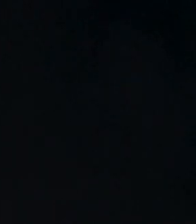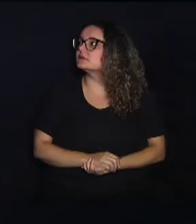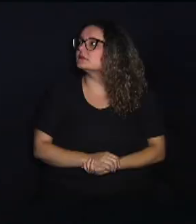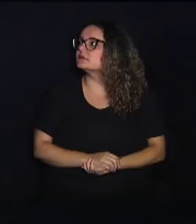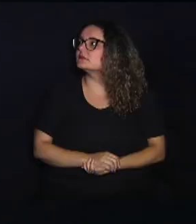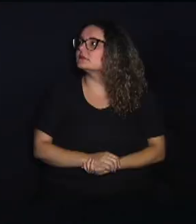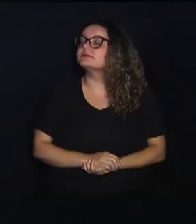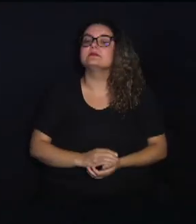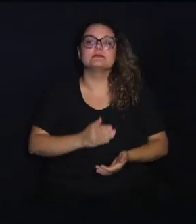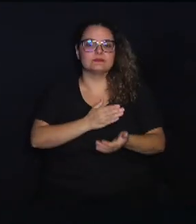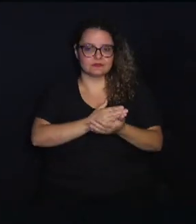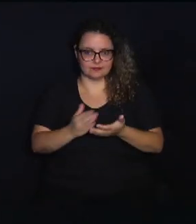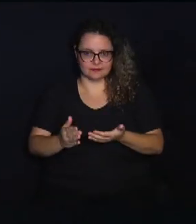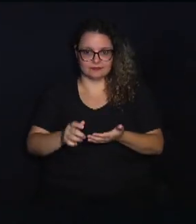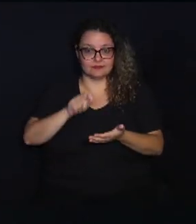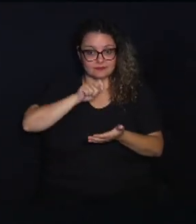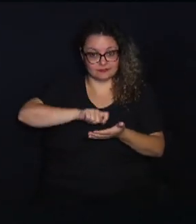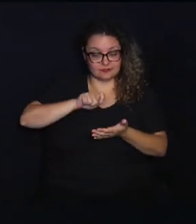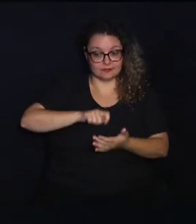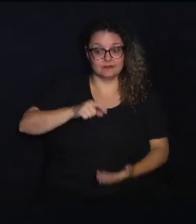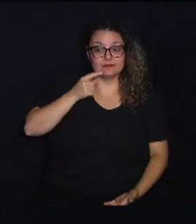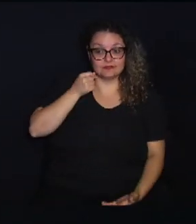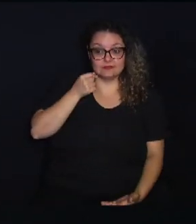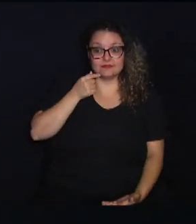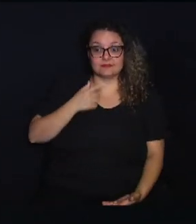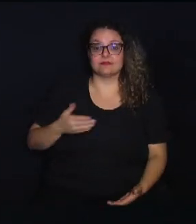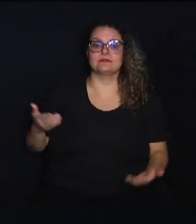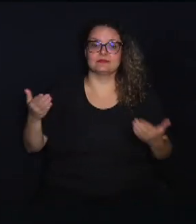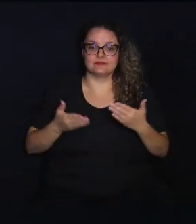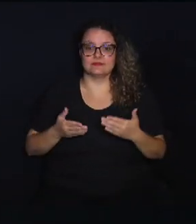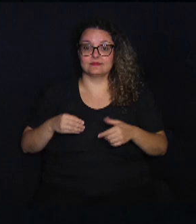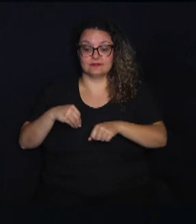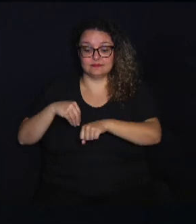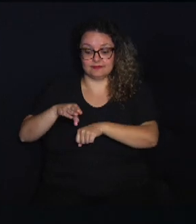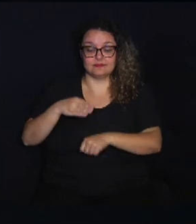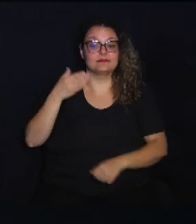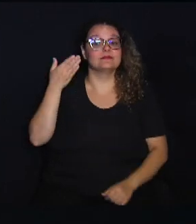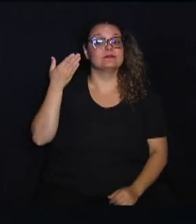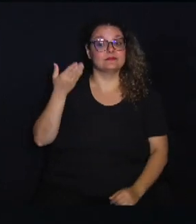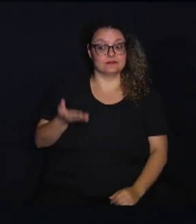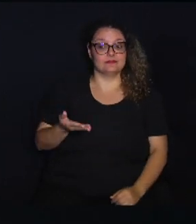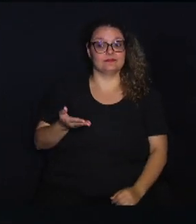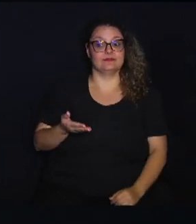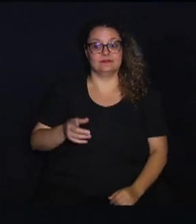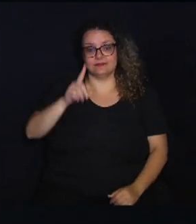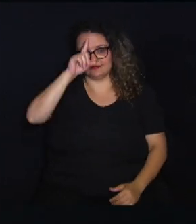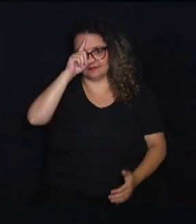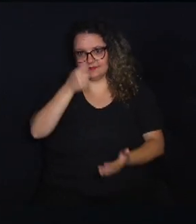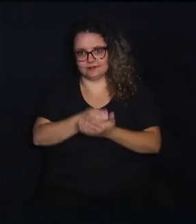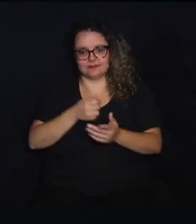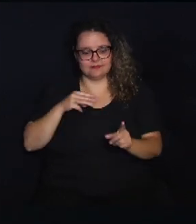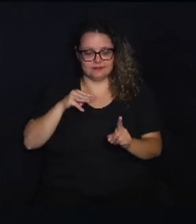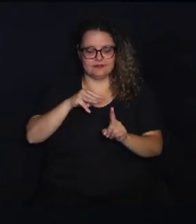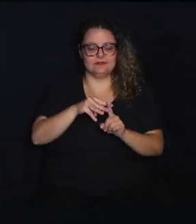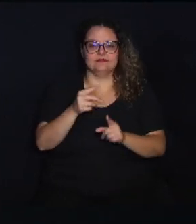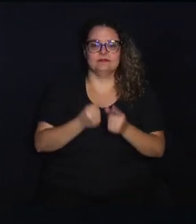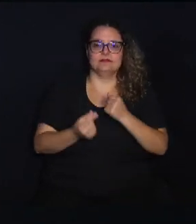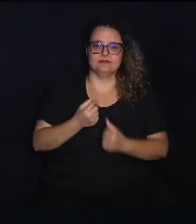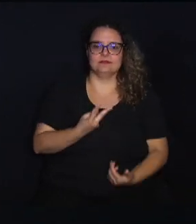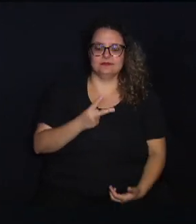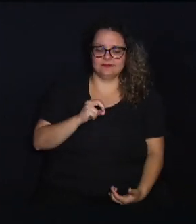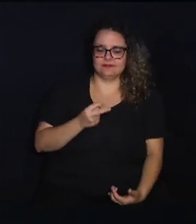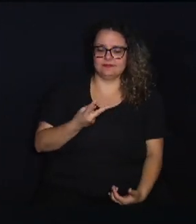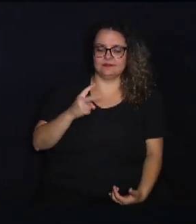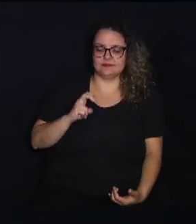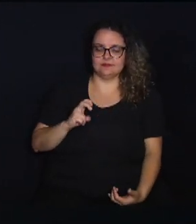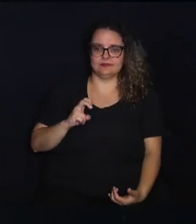Está começando mais um Na Ponta do Lápis e hoje vamos dar dicas para você definir as suas metas financeiras para